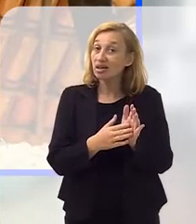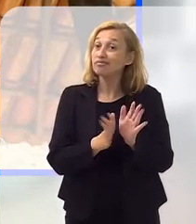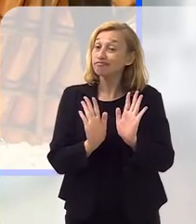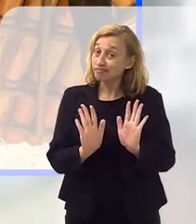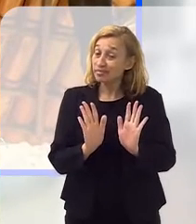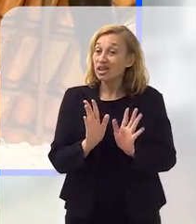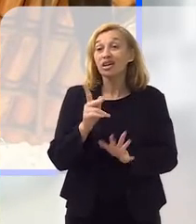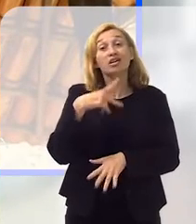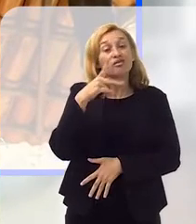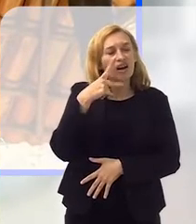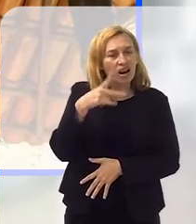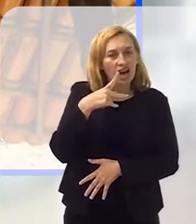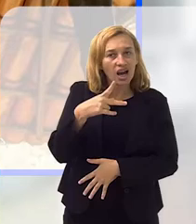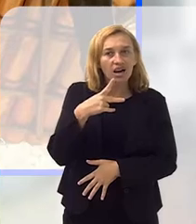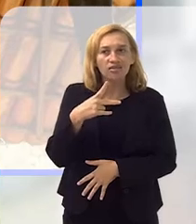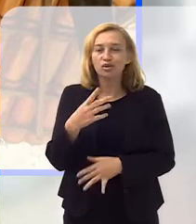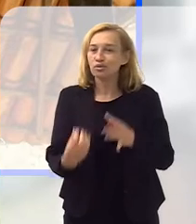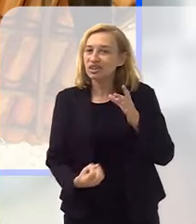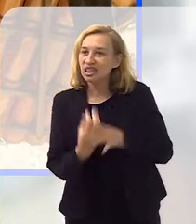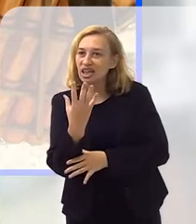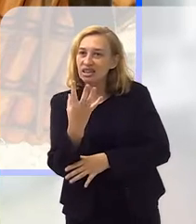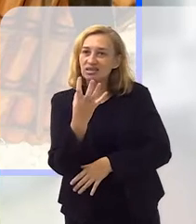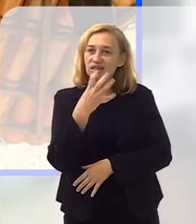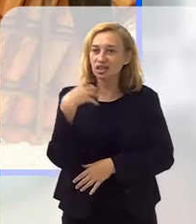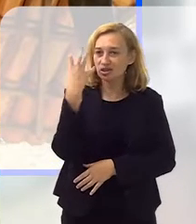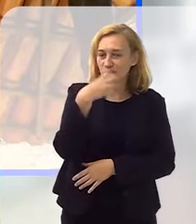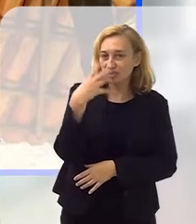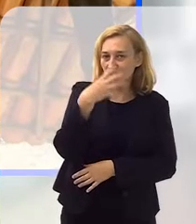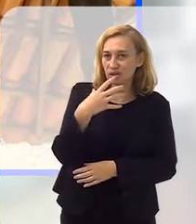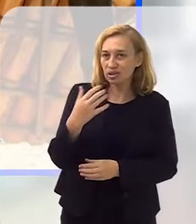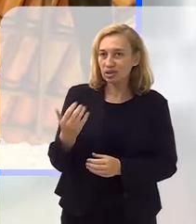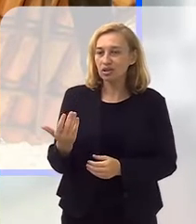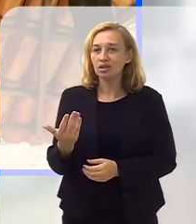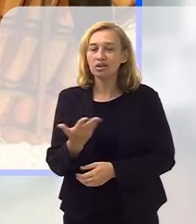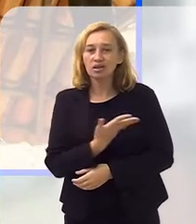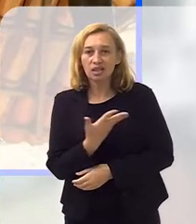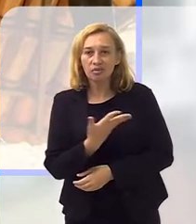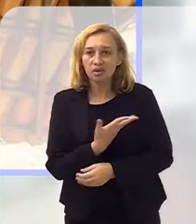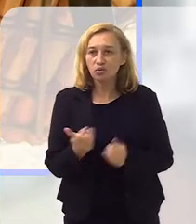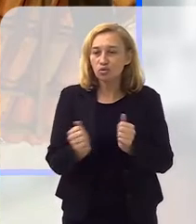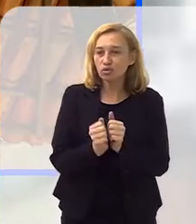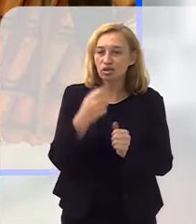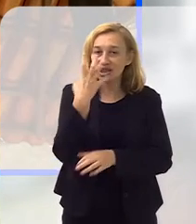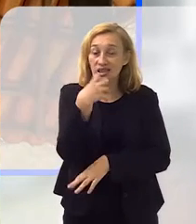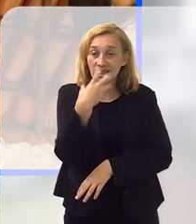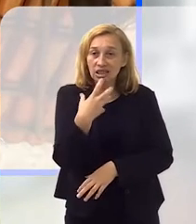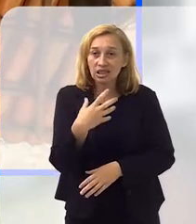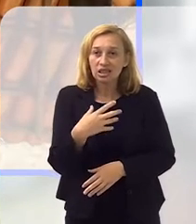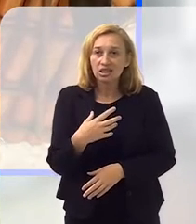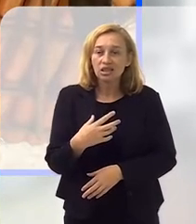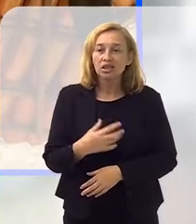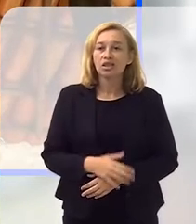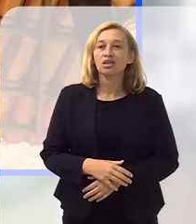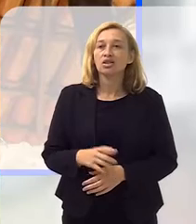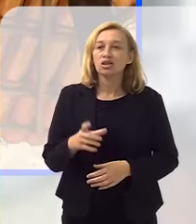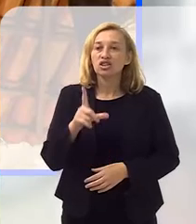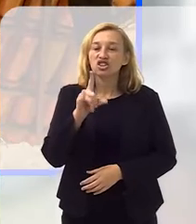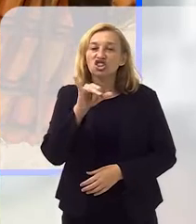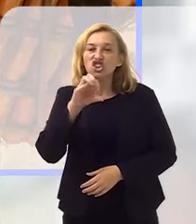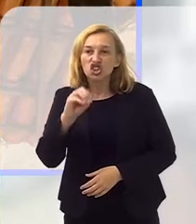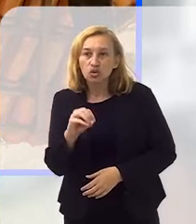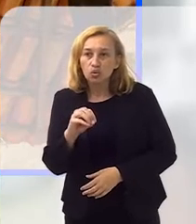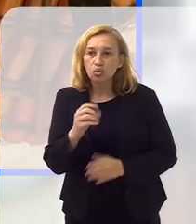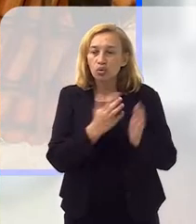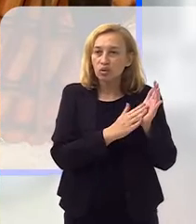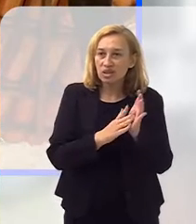no bloco anterior a gente falava sobre as composições, os clássicos, as parcerias da Dona Ivone Lara. E um dos discos da